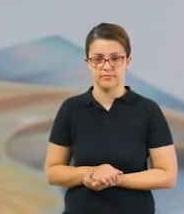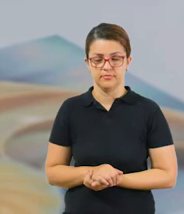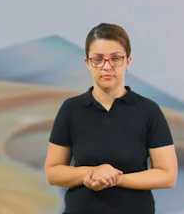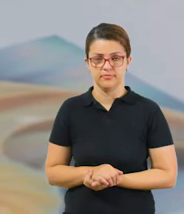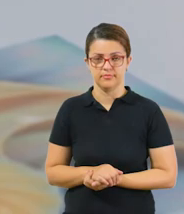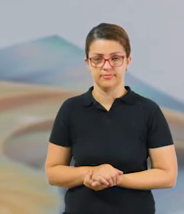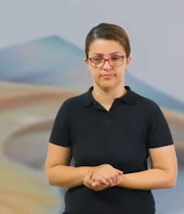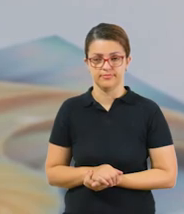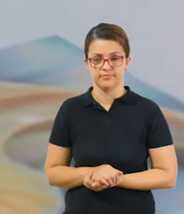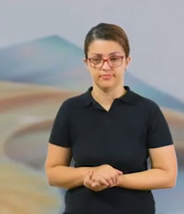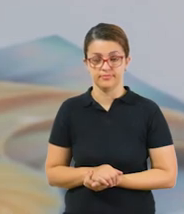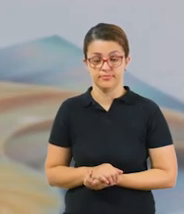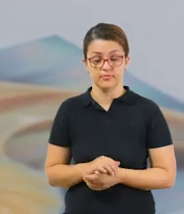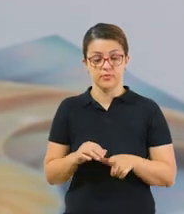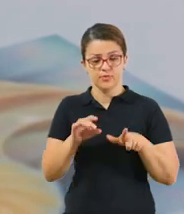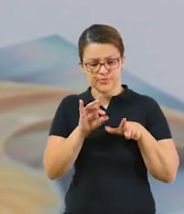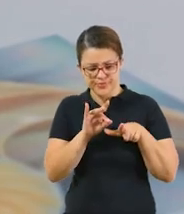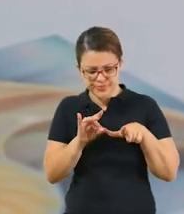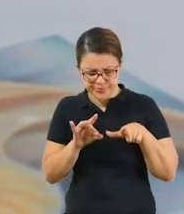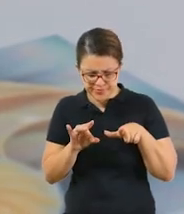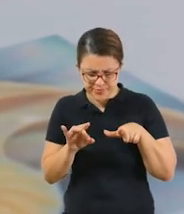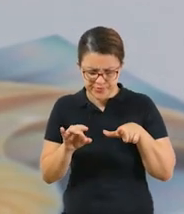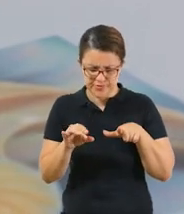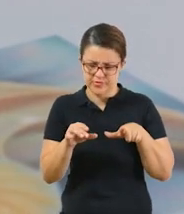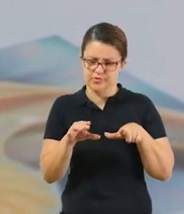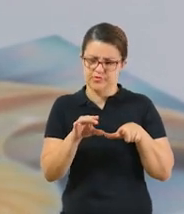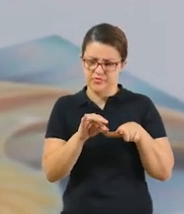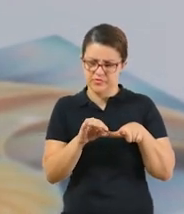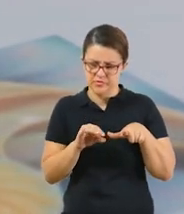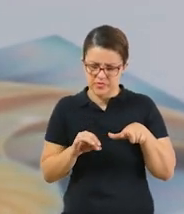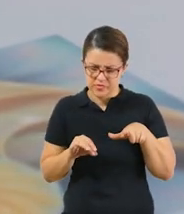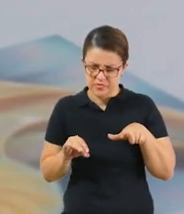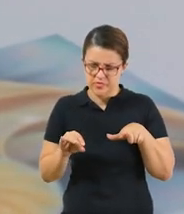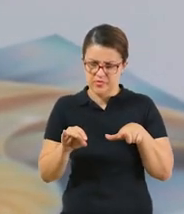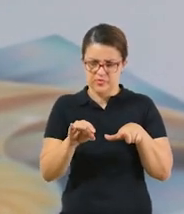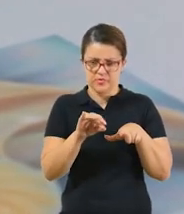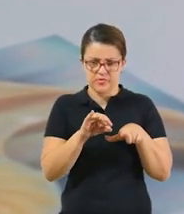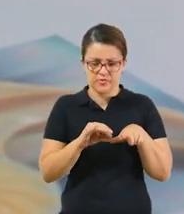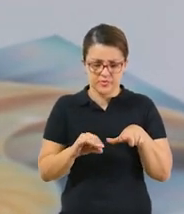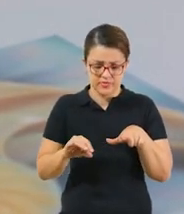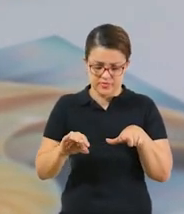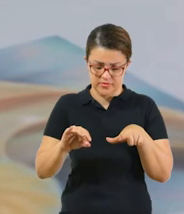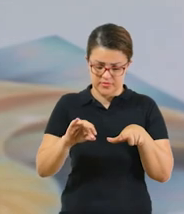tchau colar ele vai dando forma à